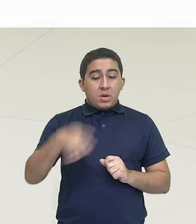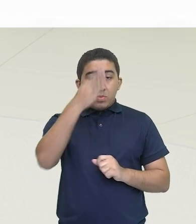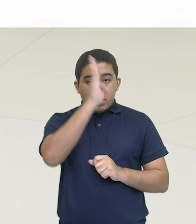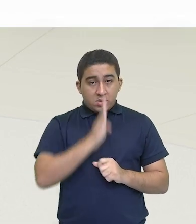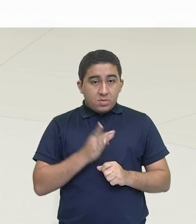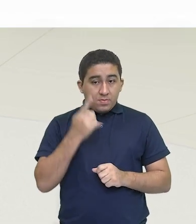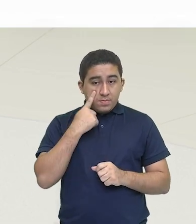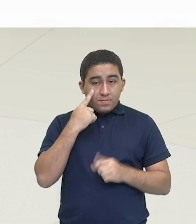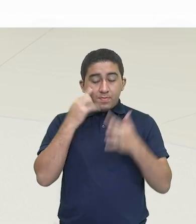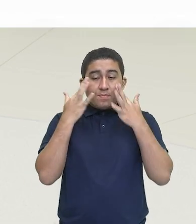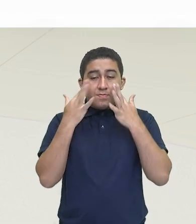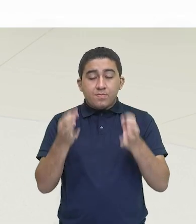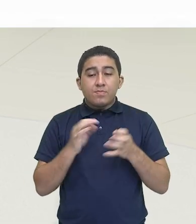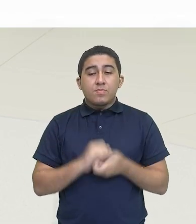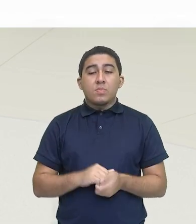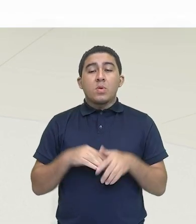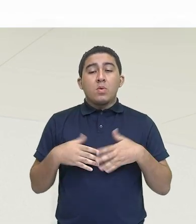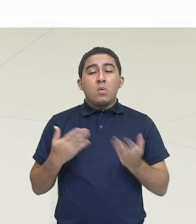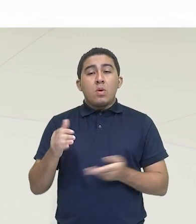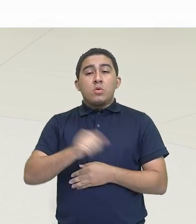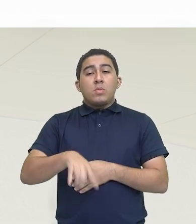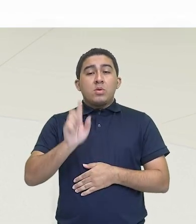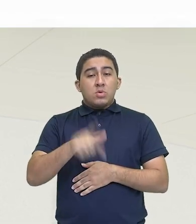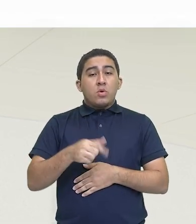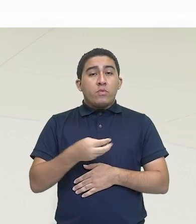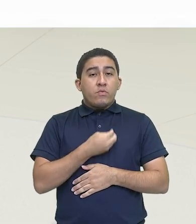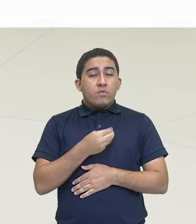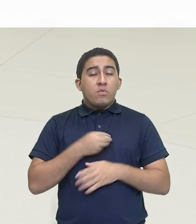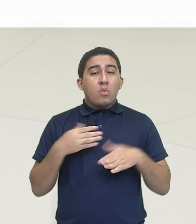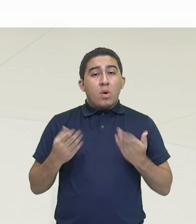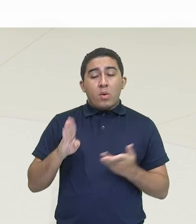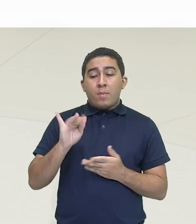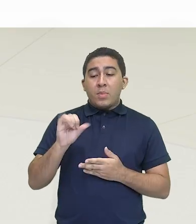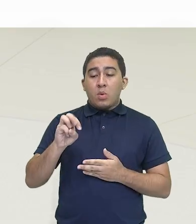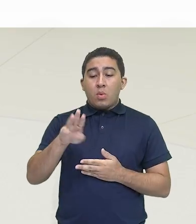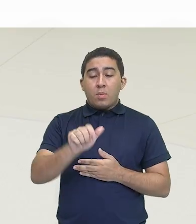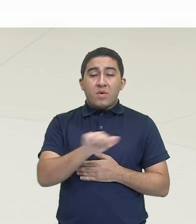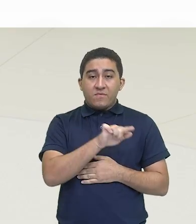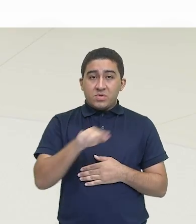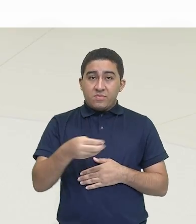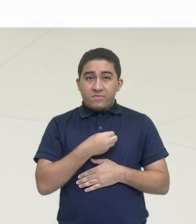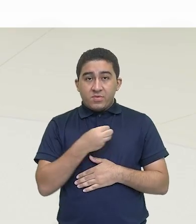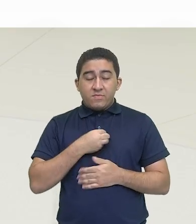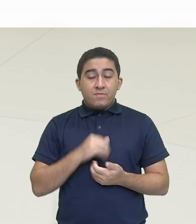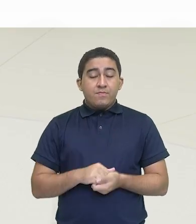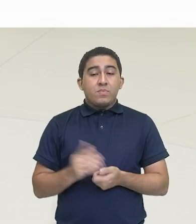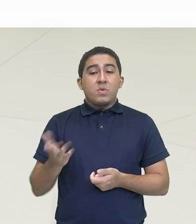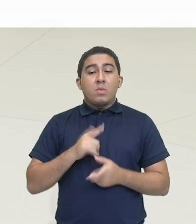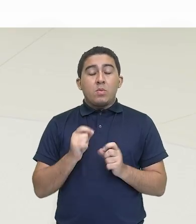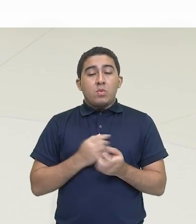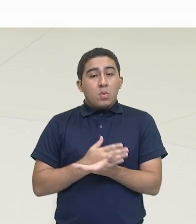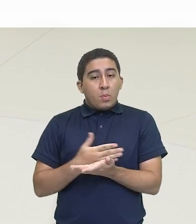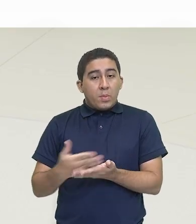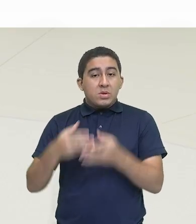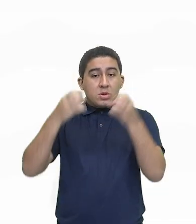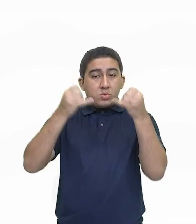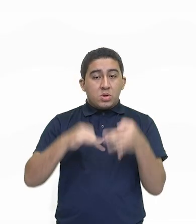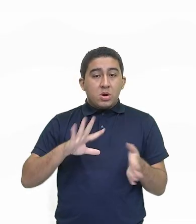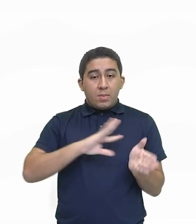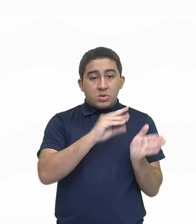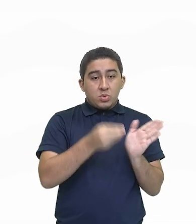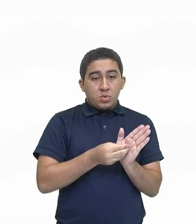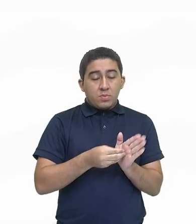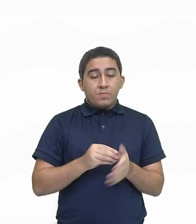Vejam aí, em que bioma eu vivo, qual é o bioma que você vive. Vamos falar inicialmente sobre a